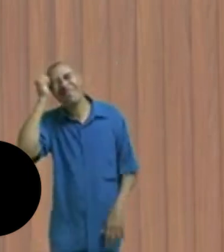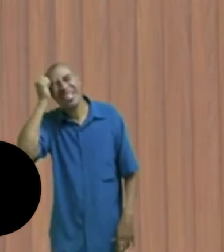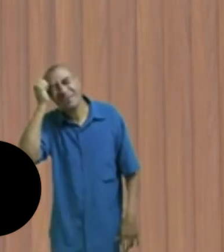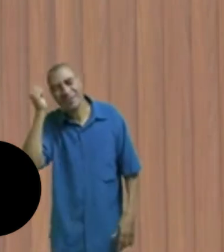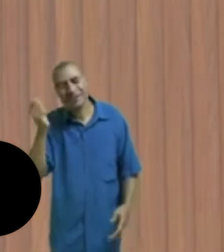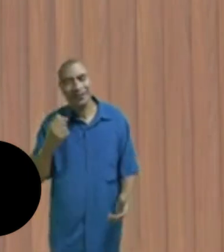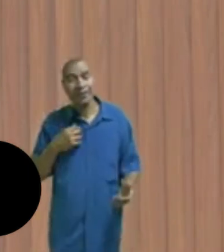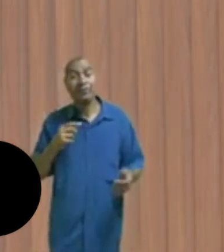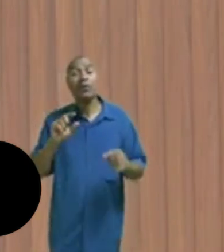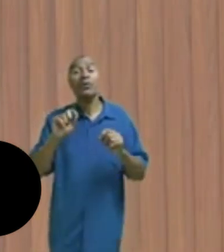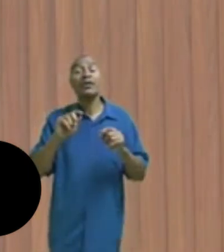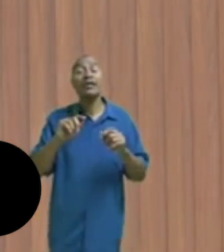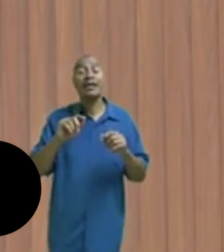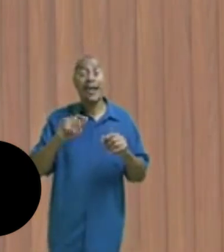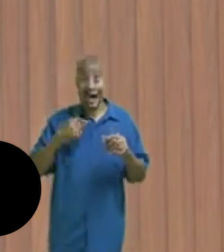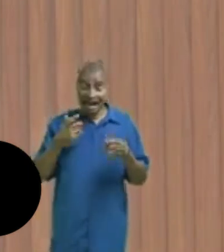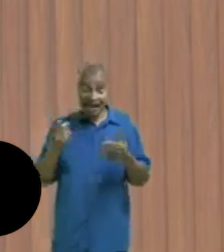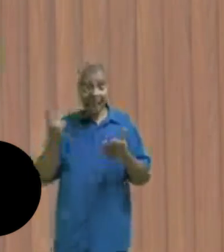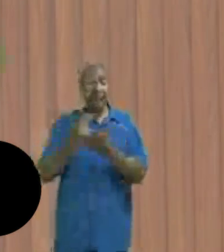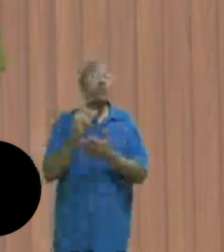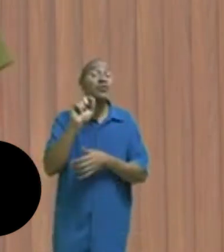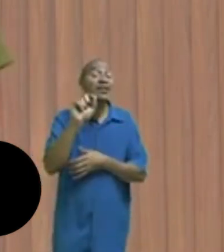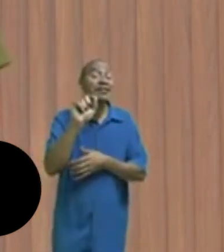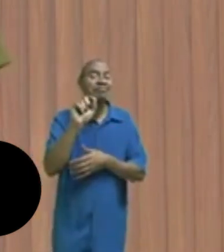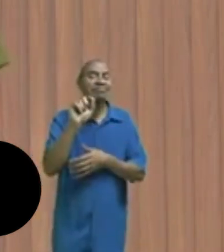E acontece a reconciliação.